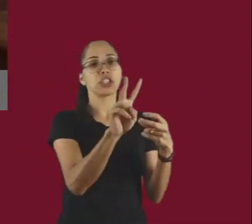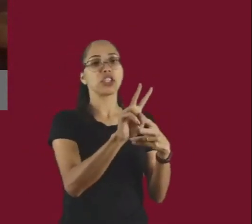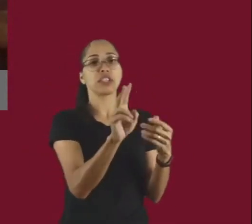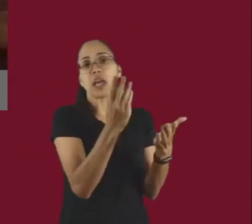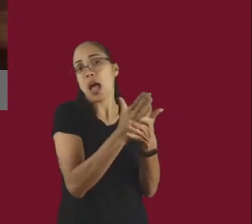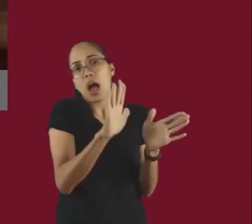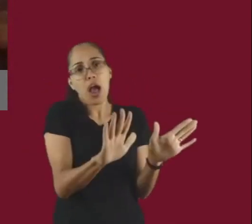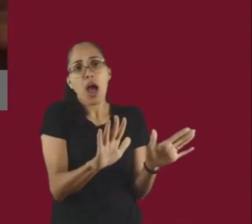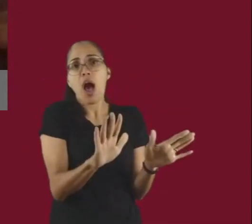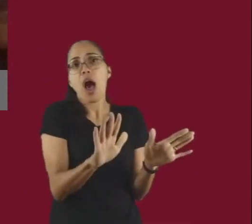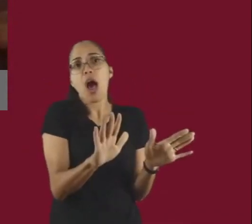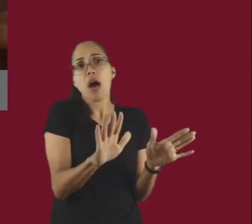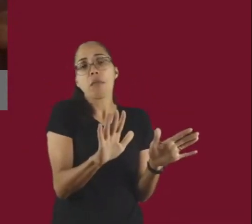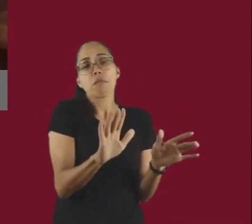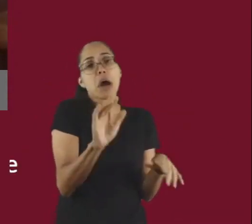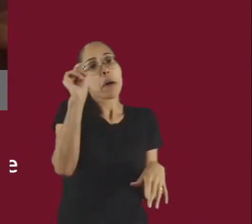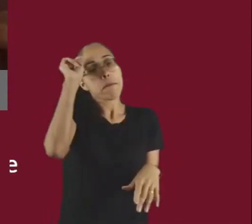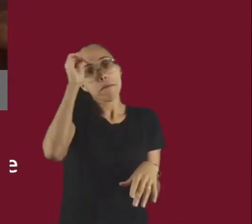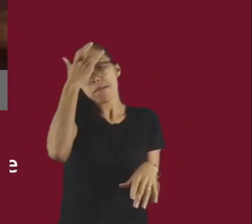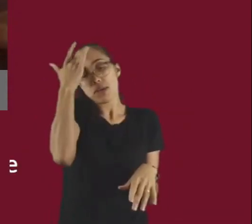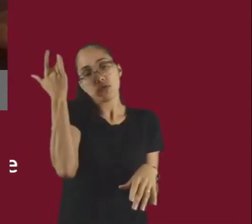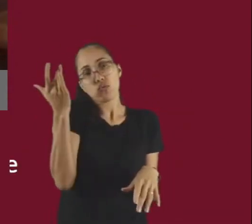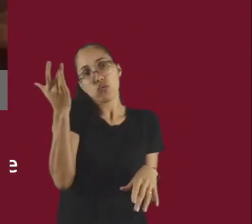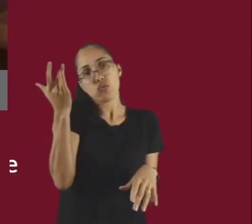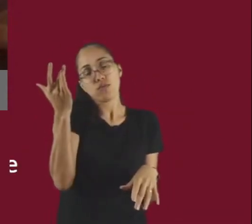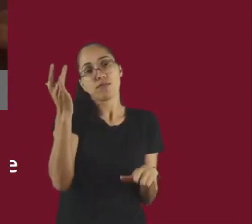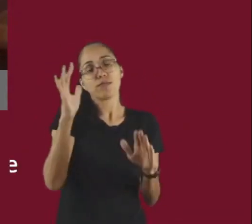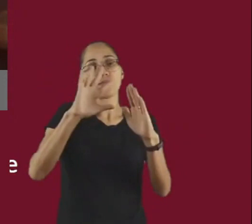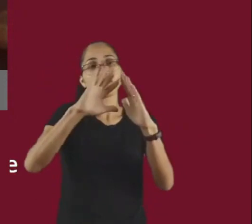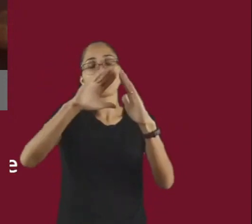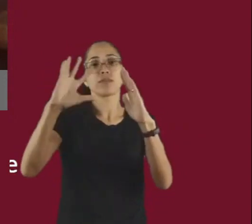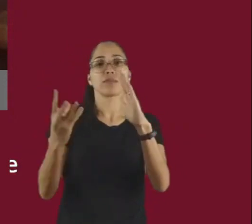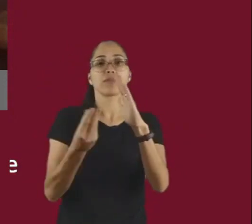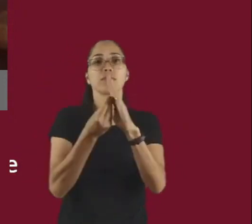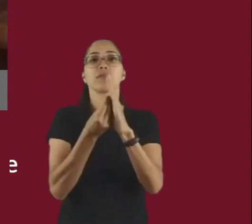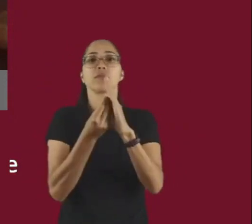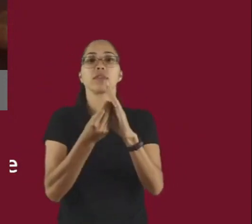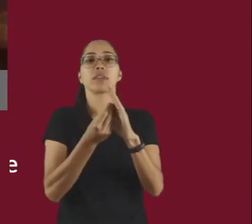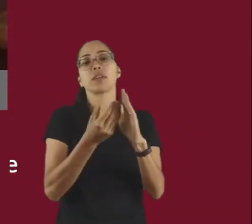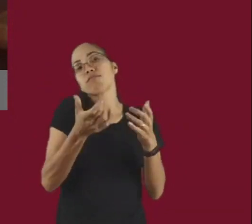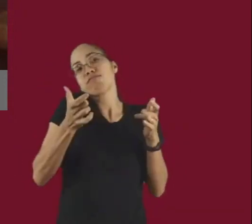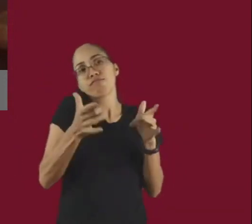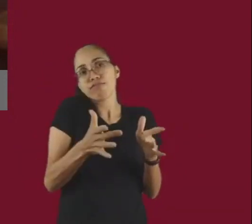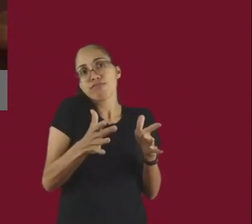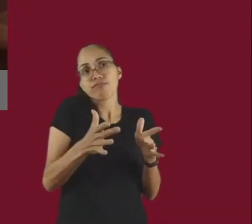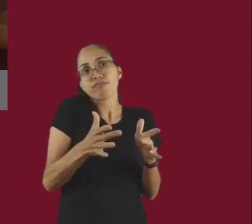ser quilombolas, elas passam a ser o quê? Um genérico chamado pobre.